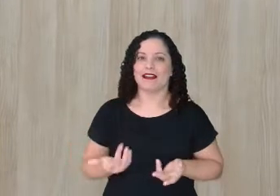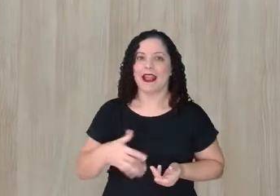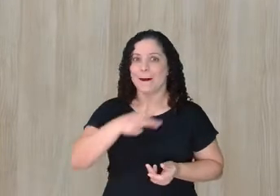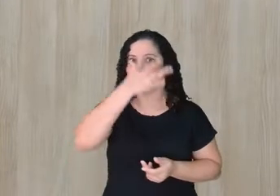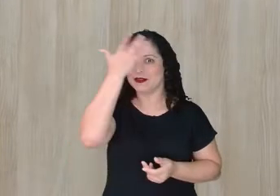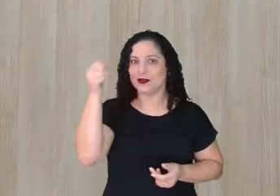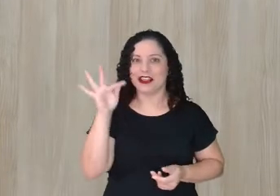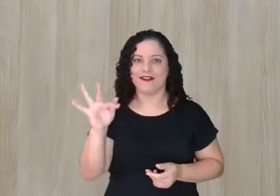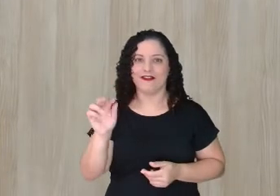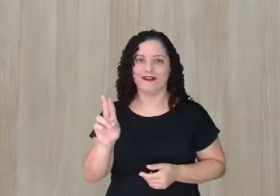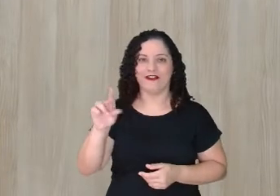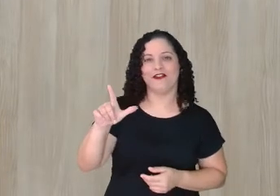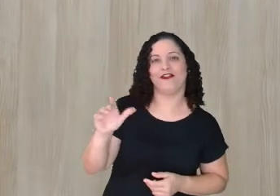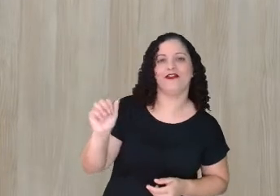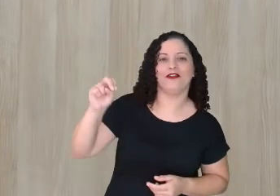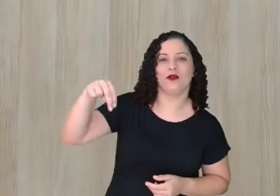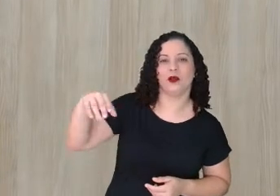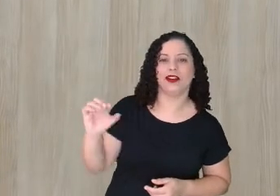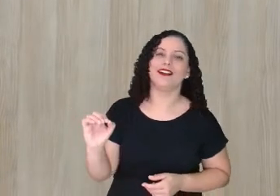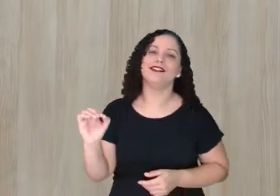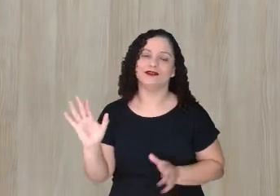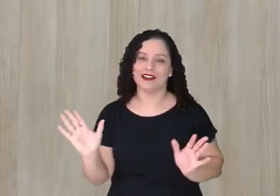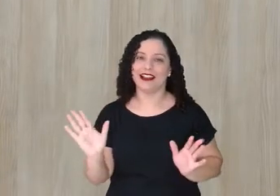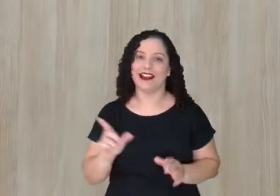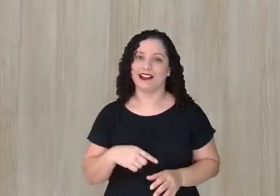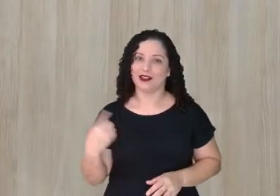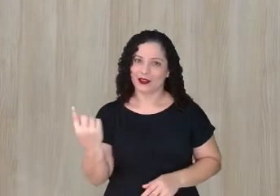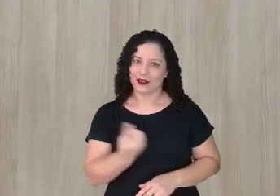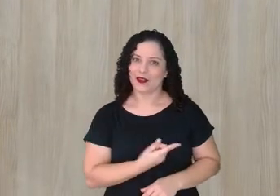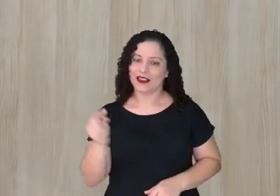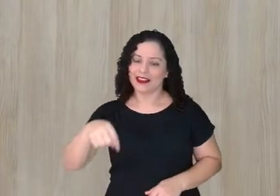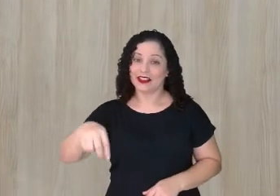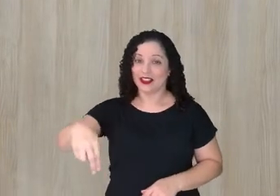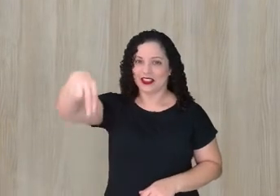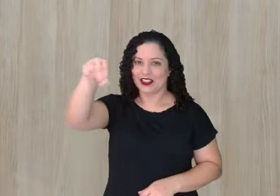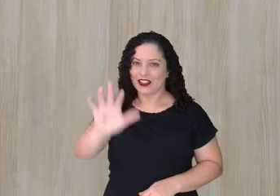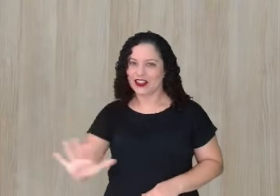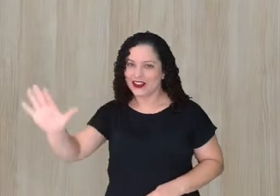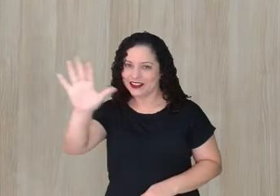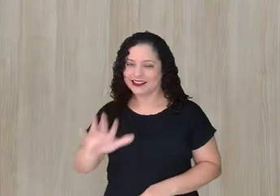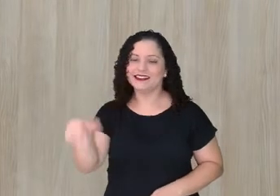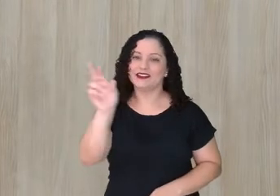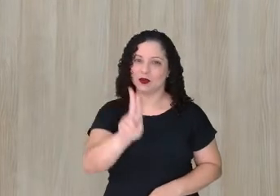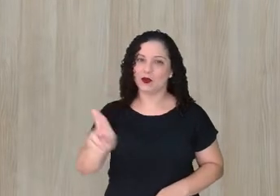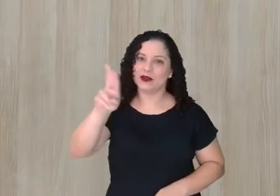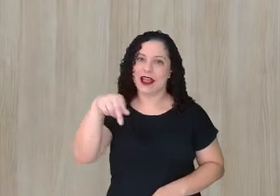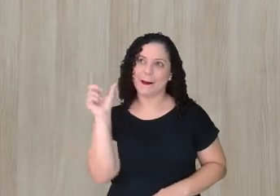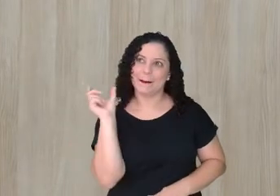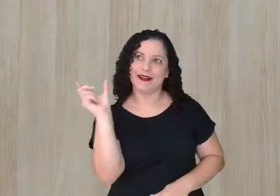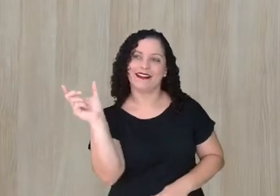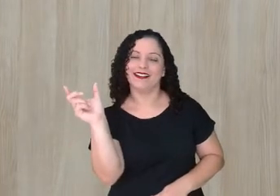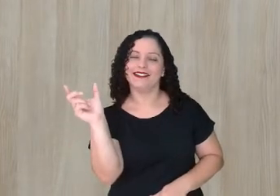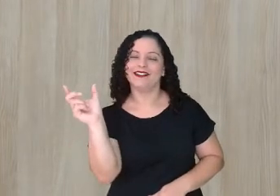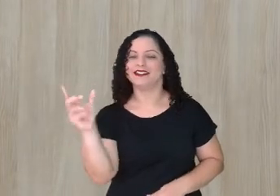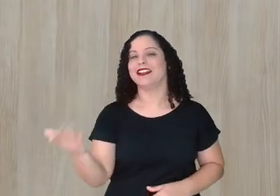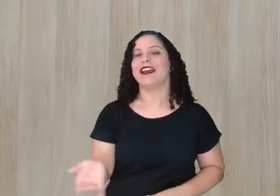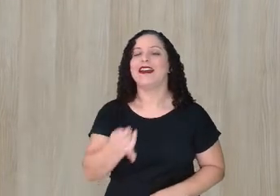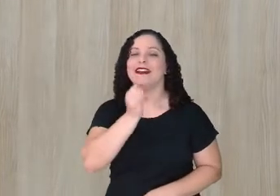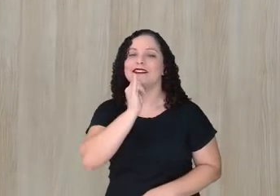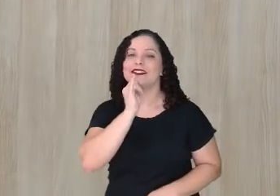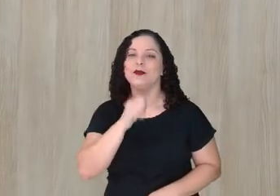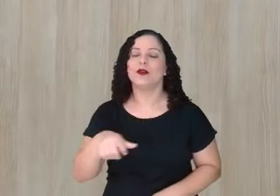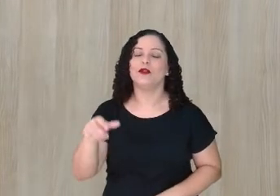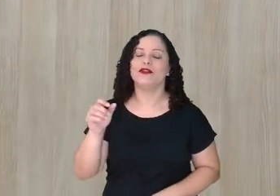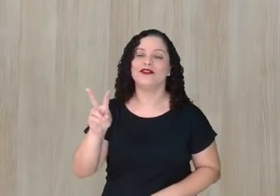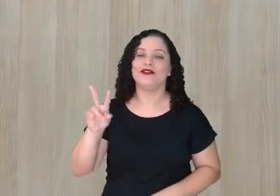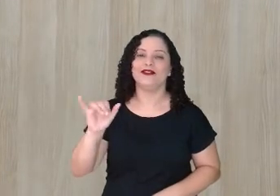palavra usada, né? Muito por nós nordestinos. Se eu falo assim, Viviane está feliz, Viviane